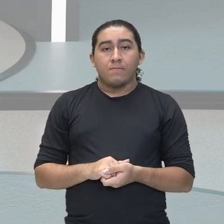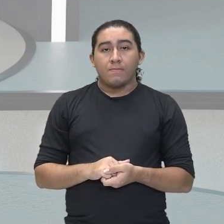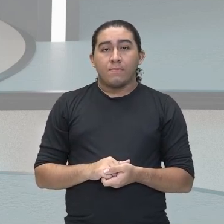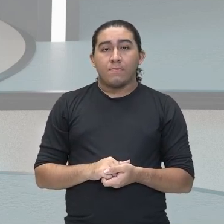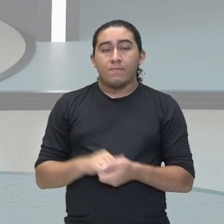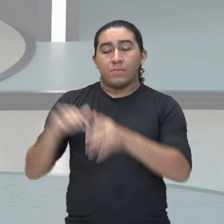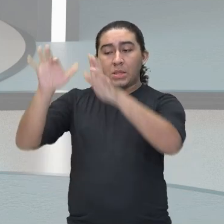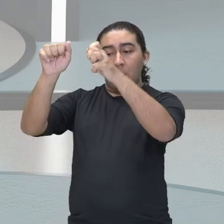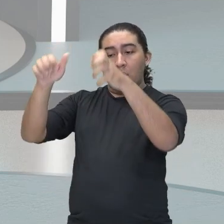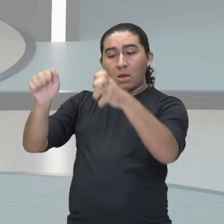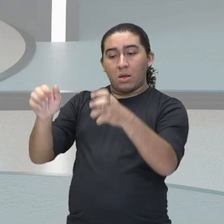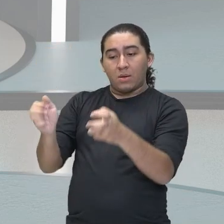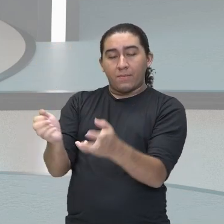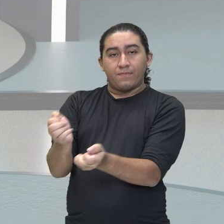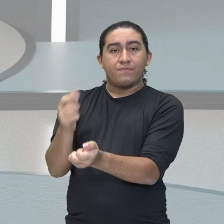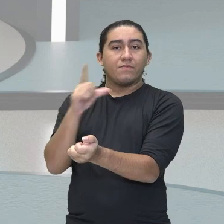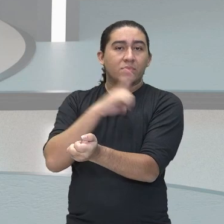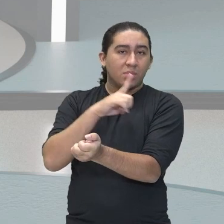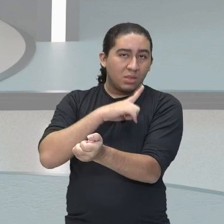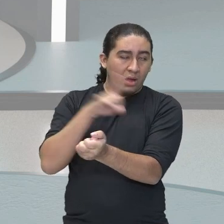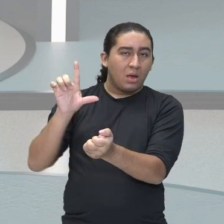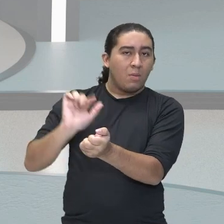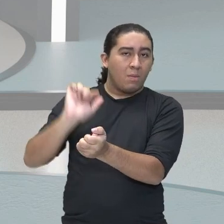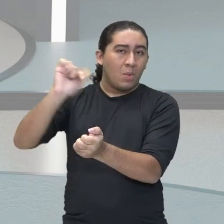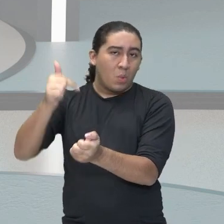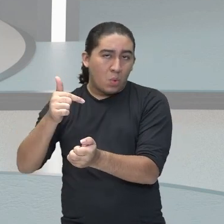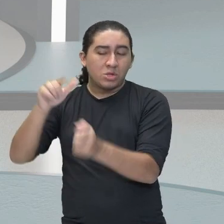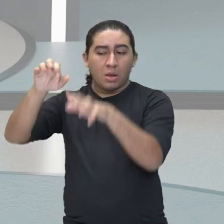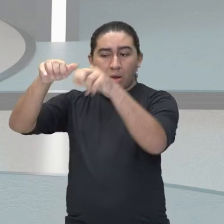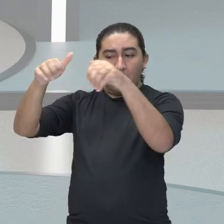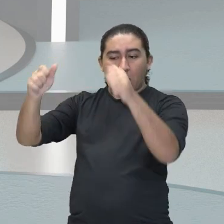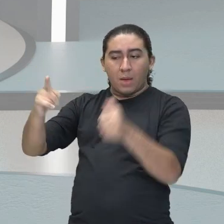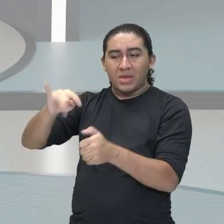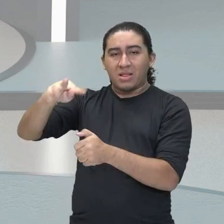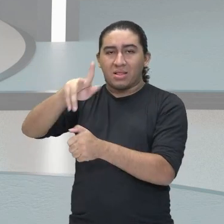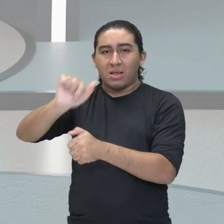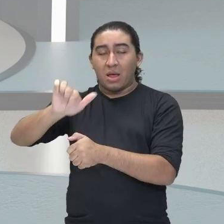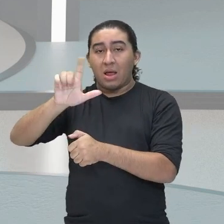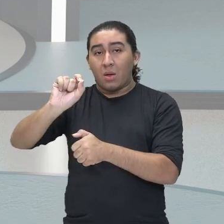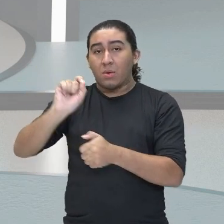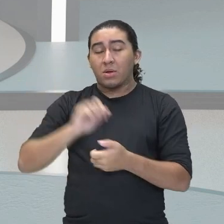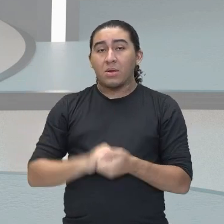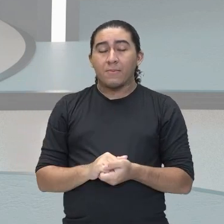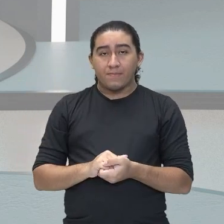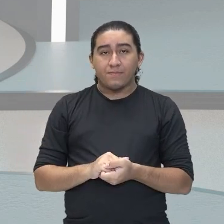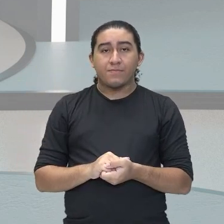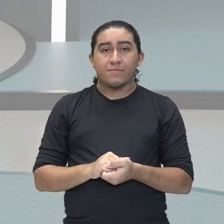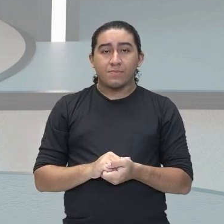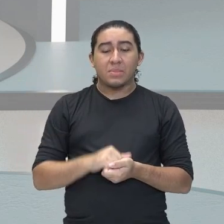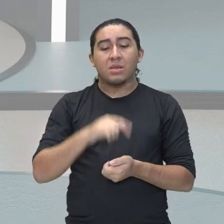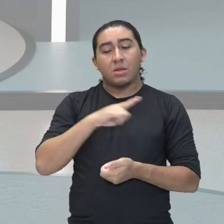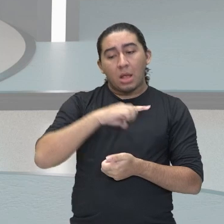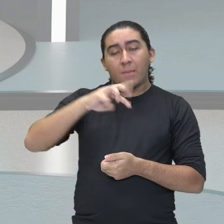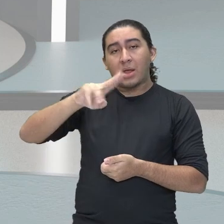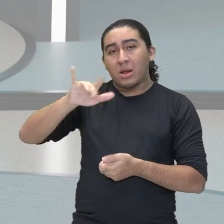conhecida foi Pietà, que era feita em mármore e era Maria com Jesus deitado em seus